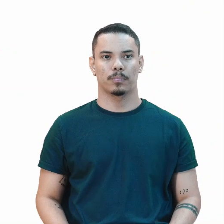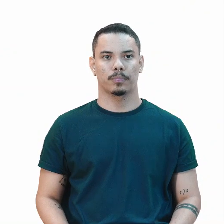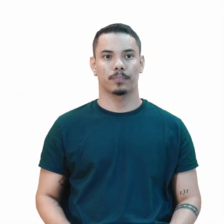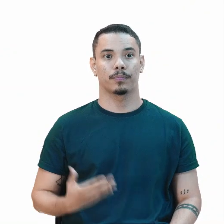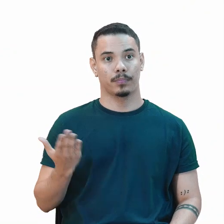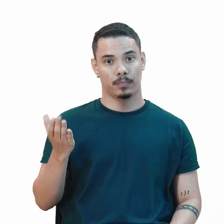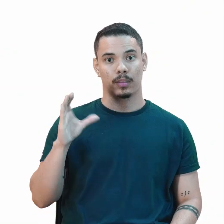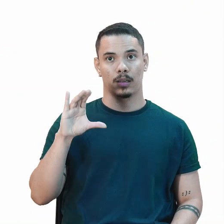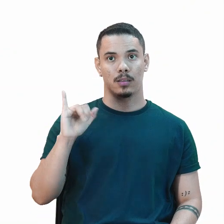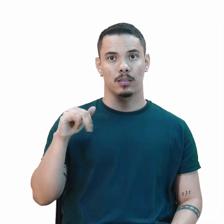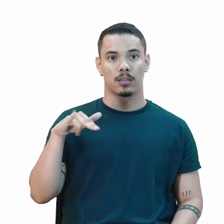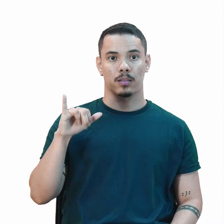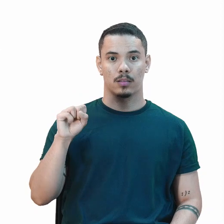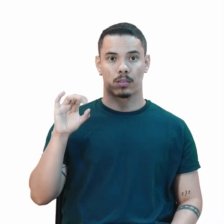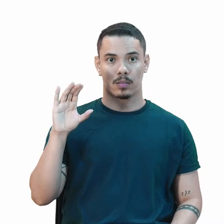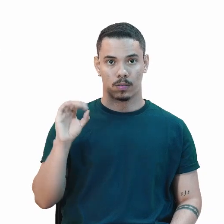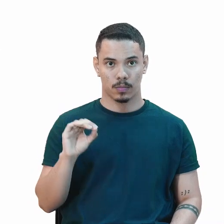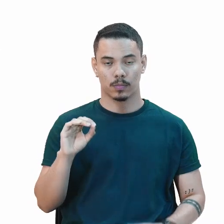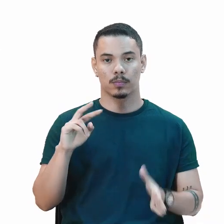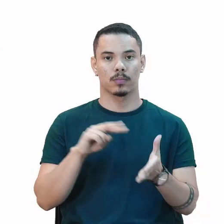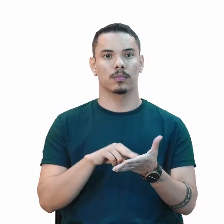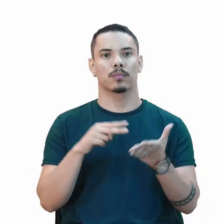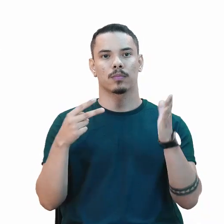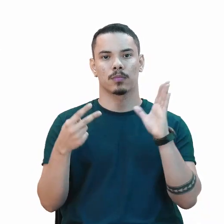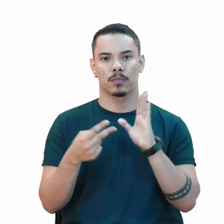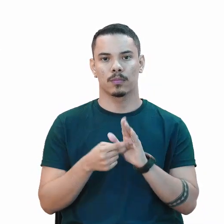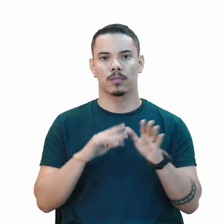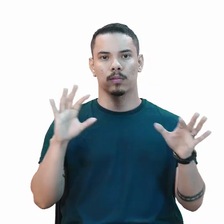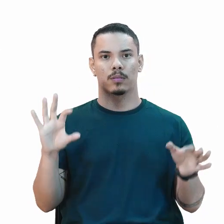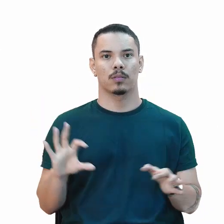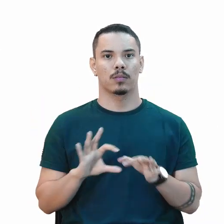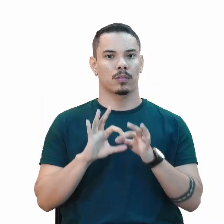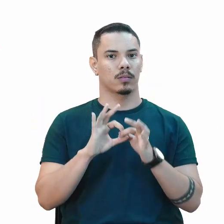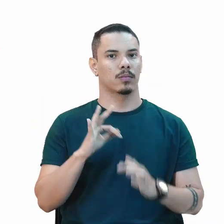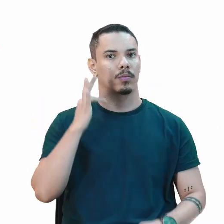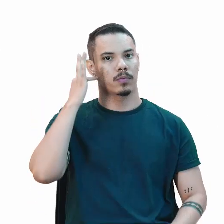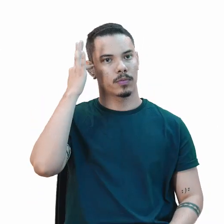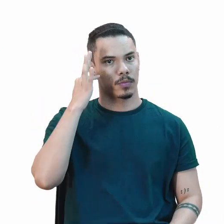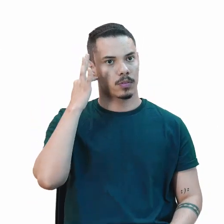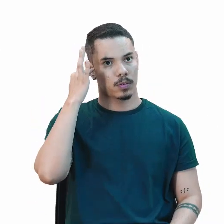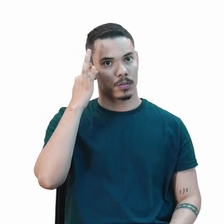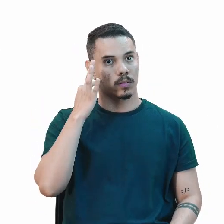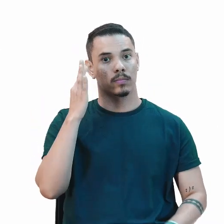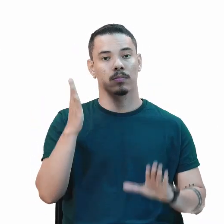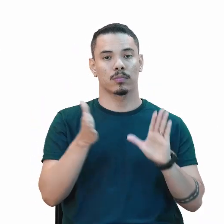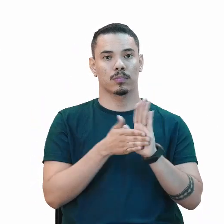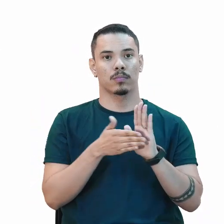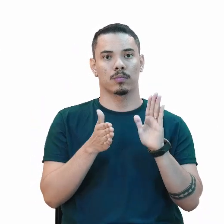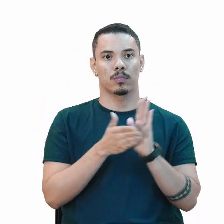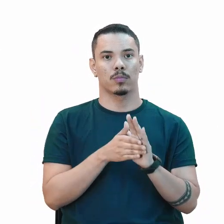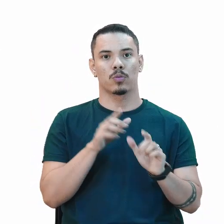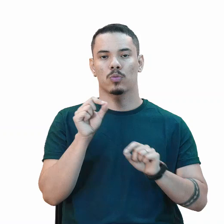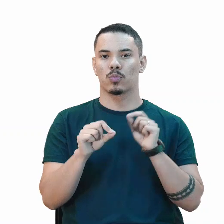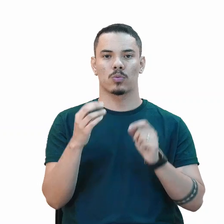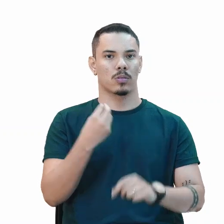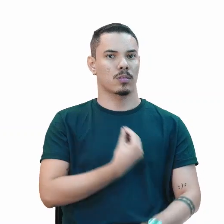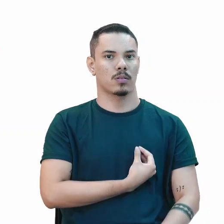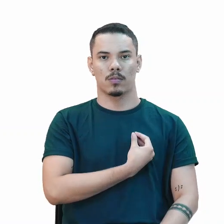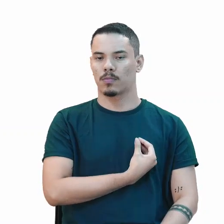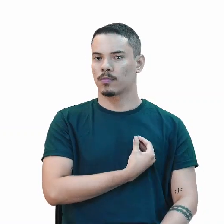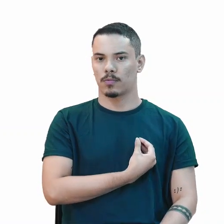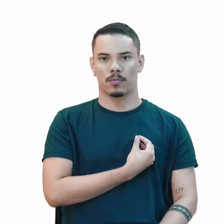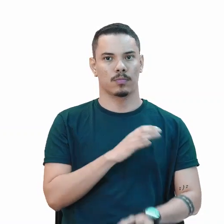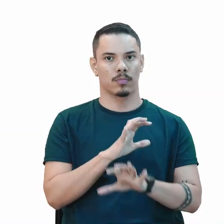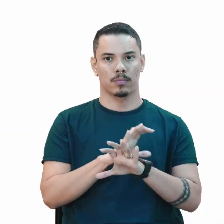Cinismo designa a corrente dos filósofos que se propuseram a viver